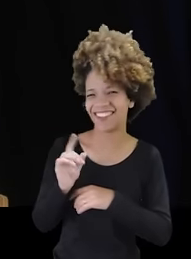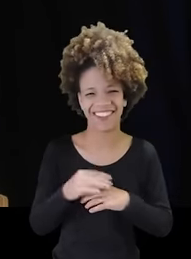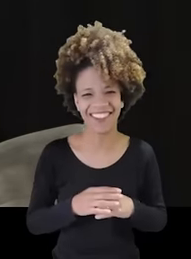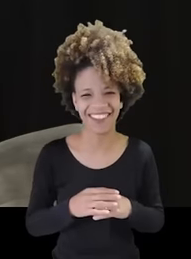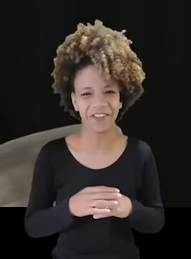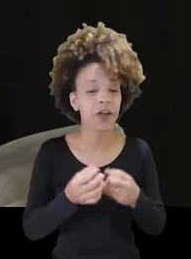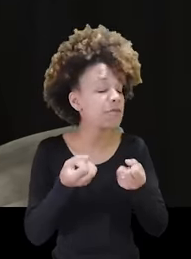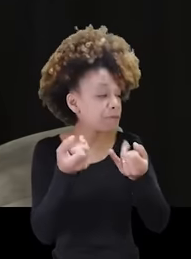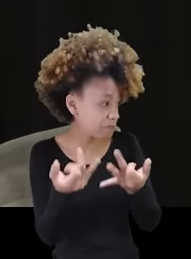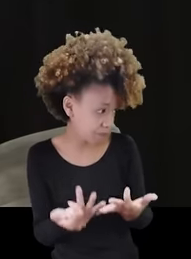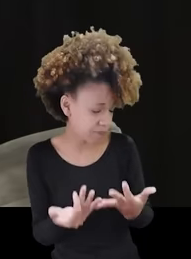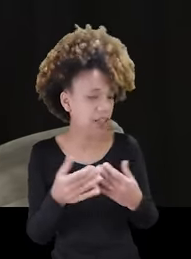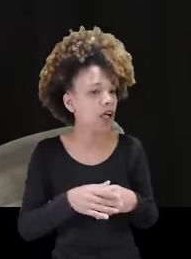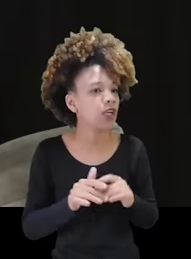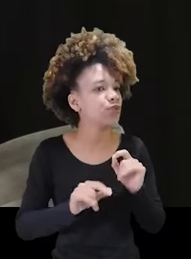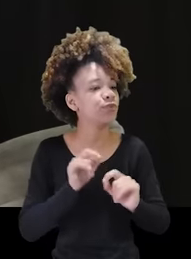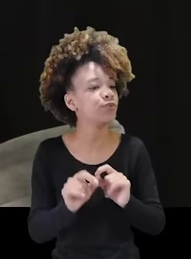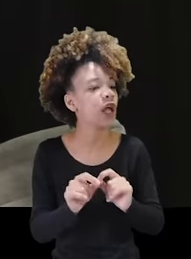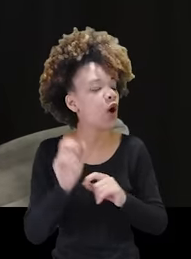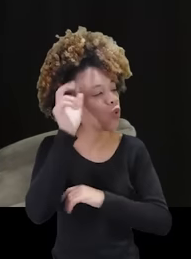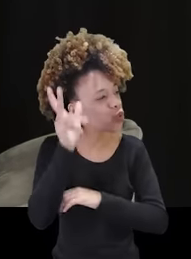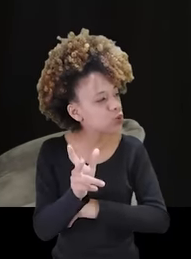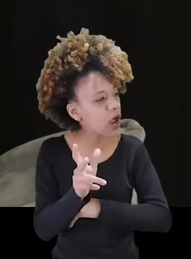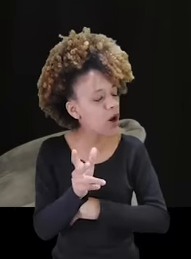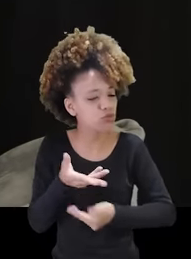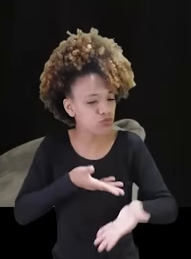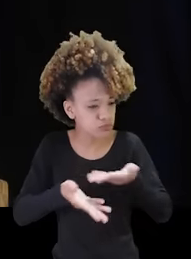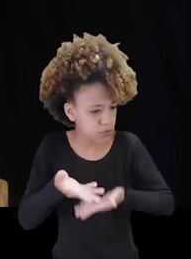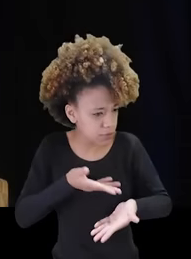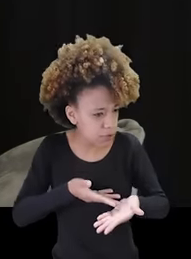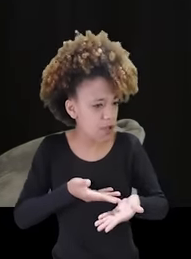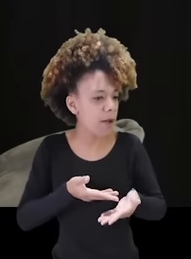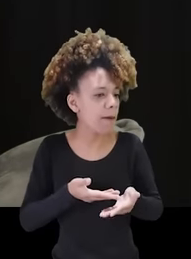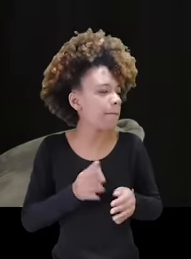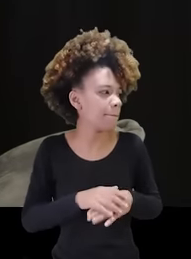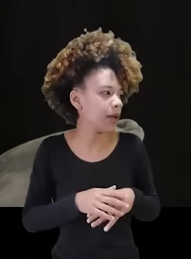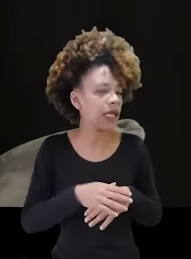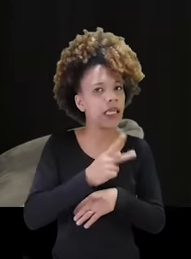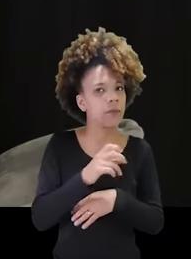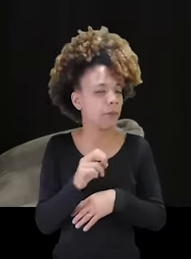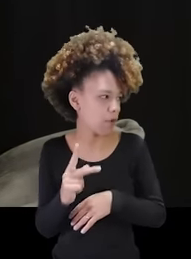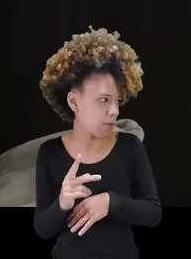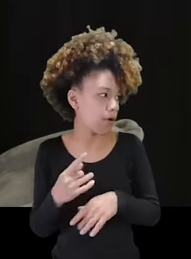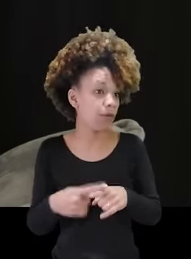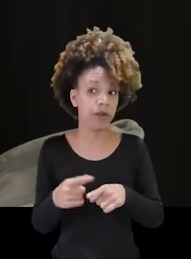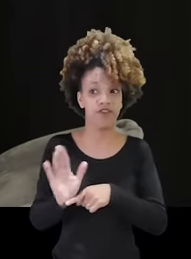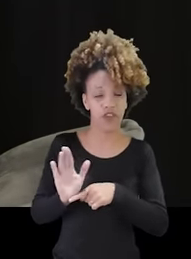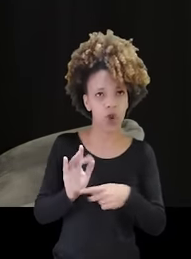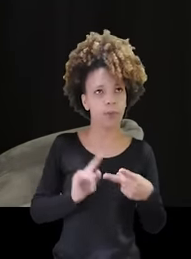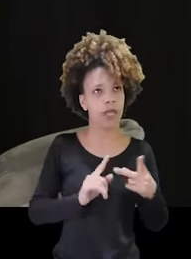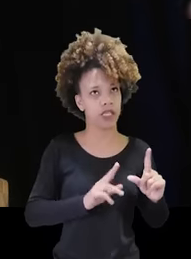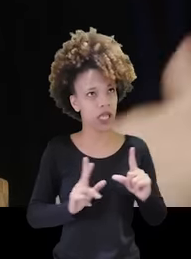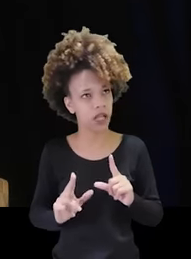vamos falar do do da coisa Cultural de entretenimento para terminar segundo k-pop e tal Porque eu falei de filme